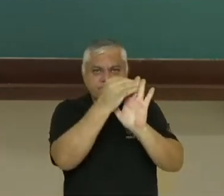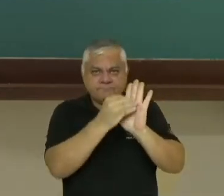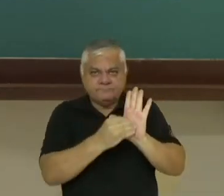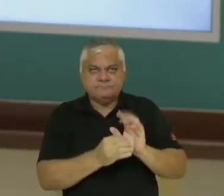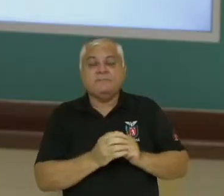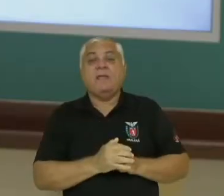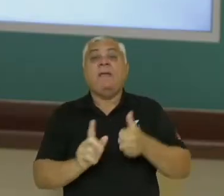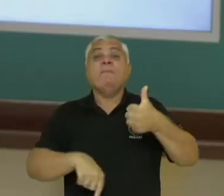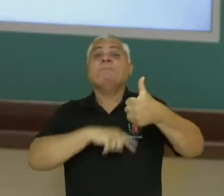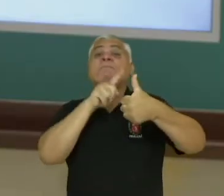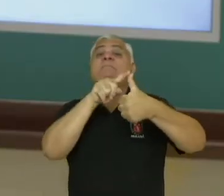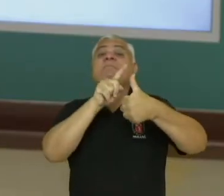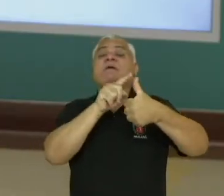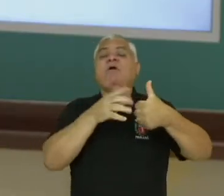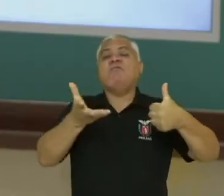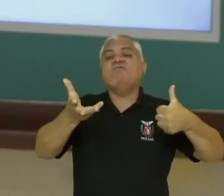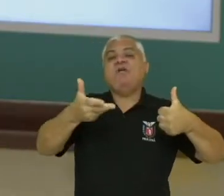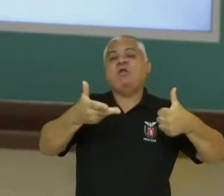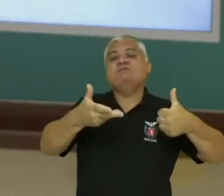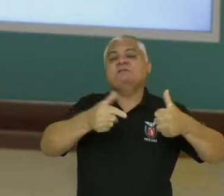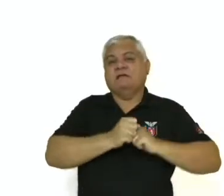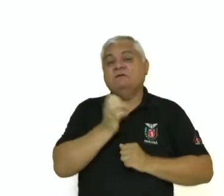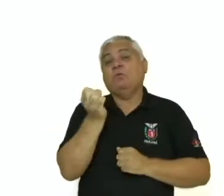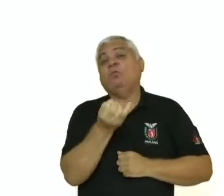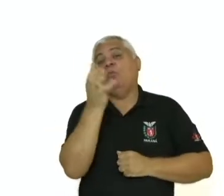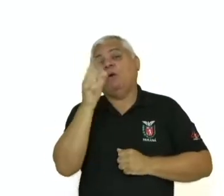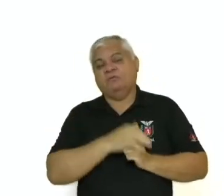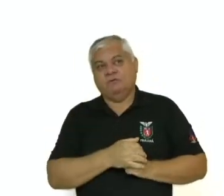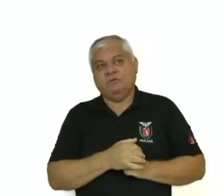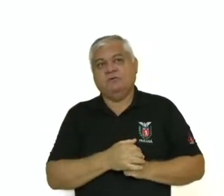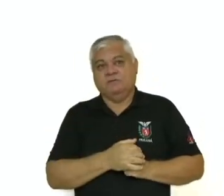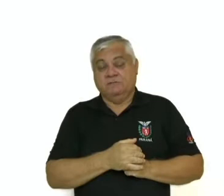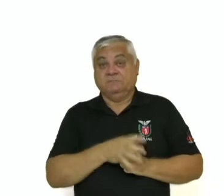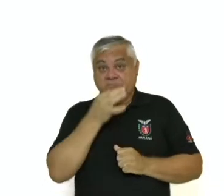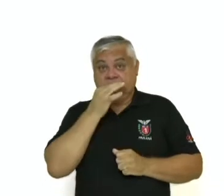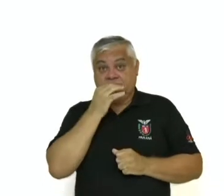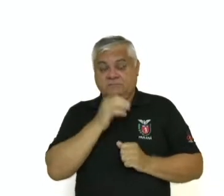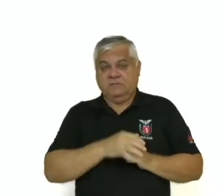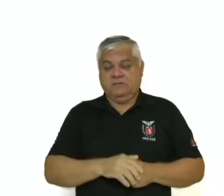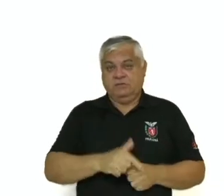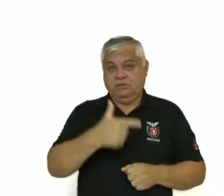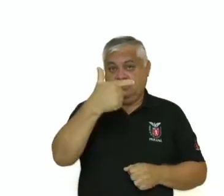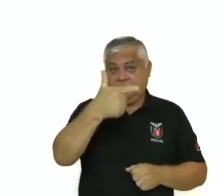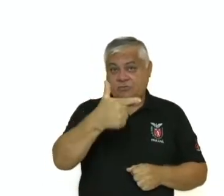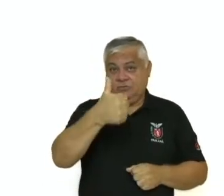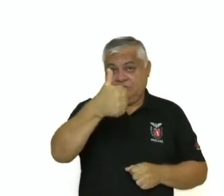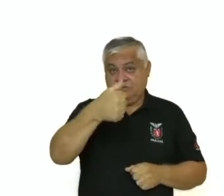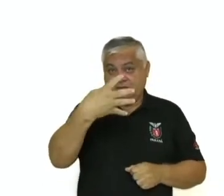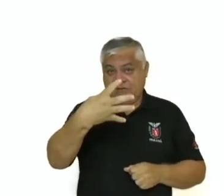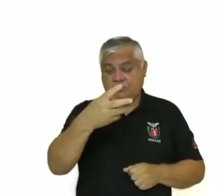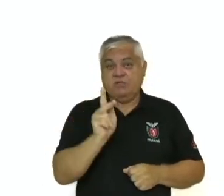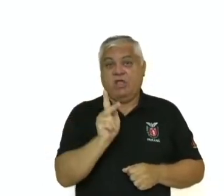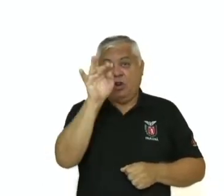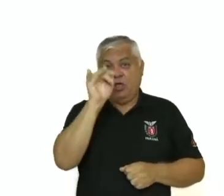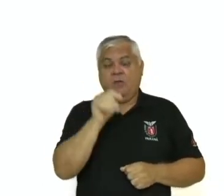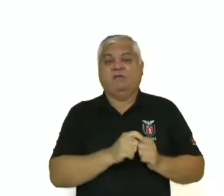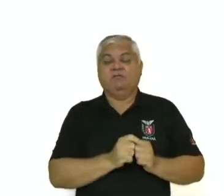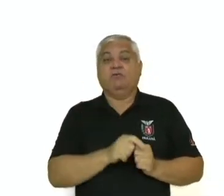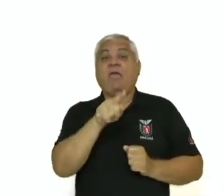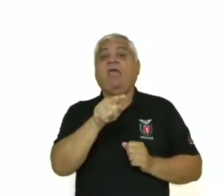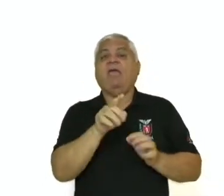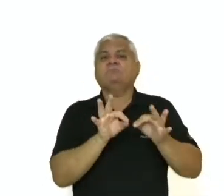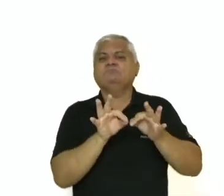Veja, eu quero saber a velocidade média. Então eu tenho nesse caso o deslocamento, que é 214 km, né, quilômetros, e o tempo